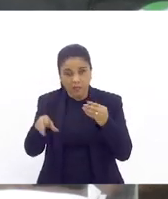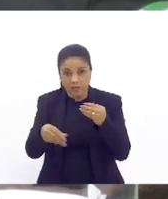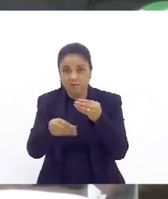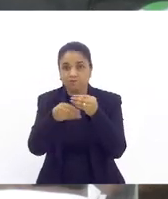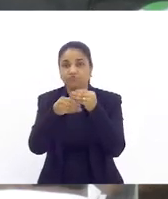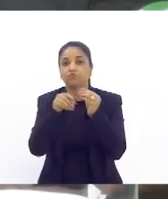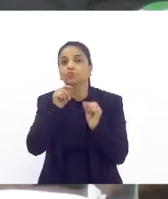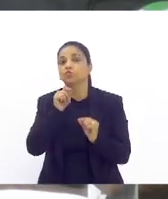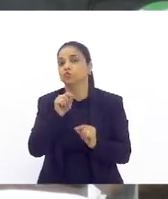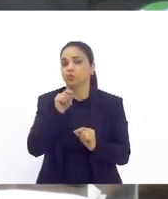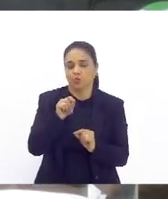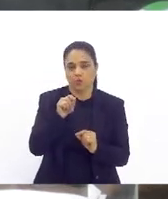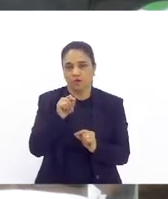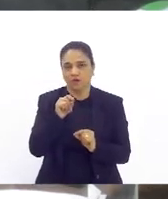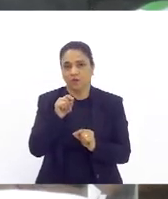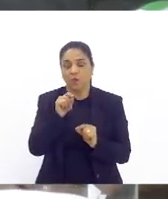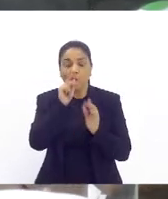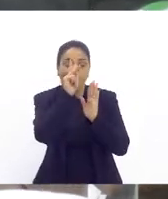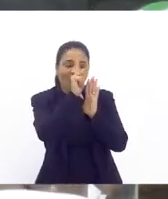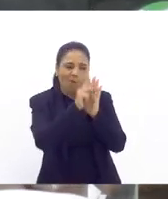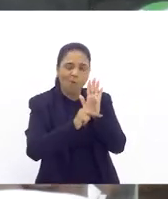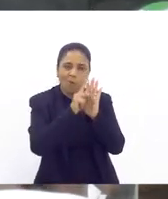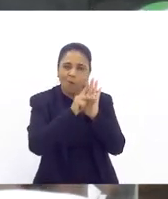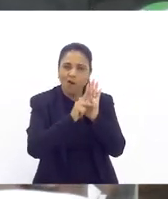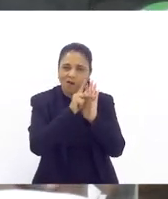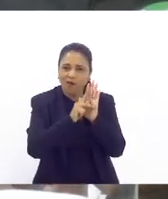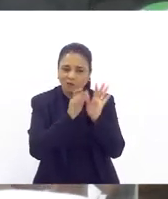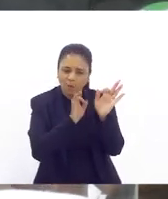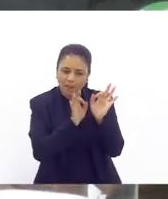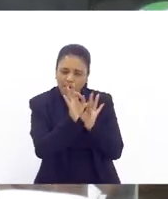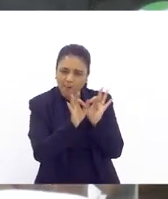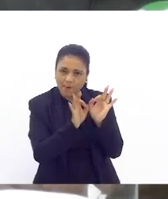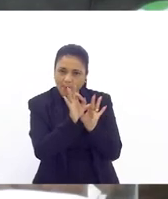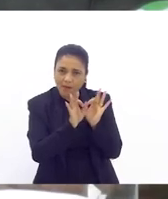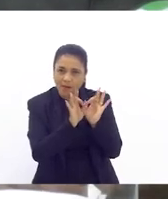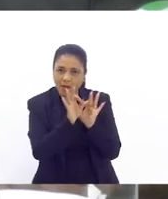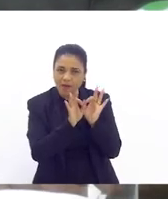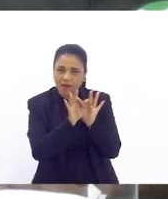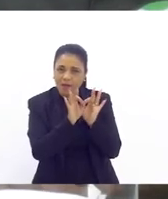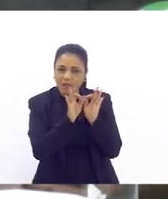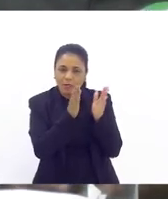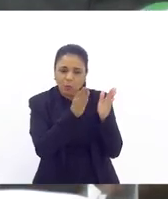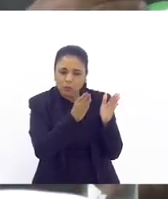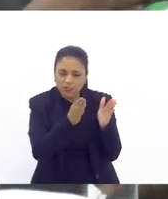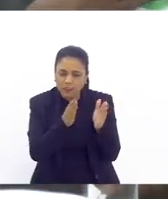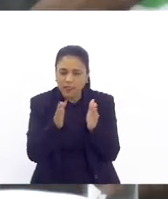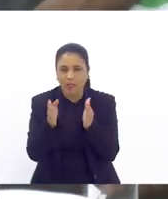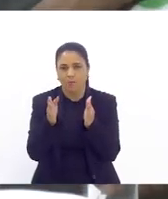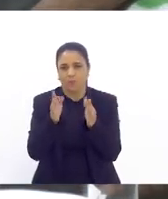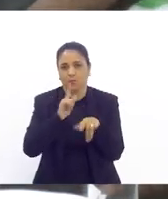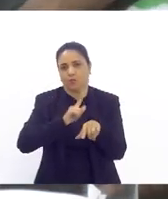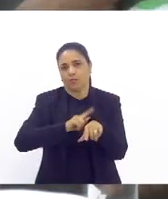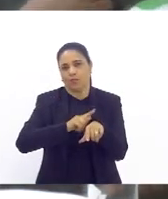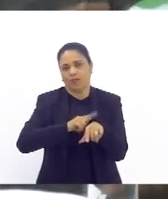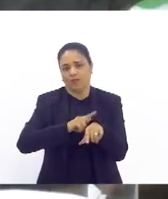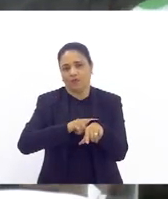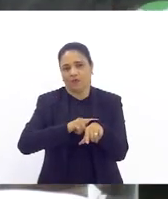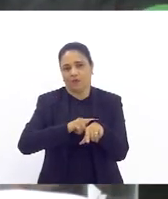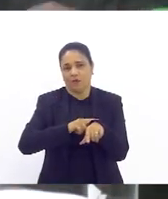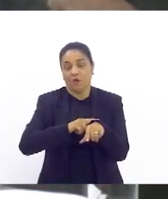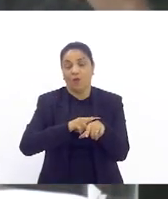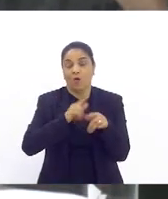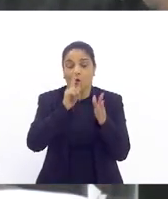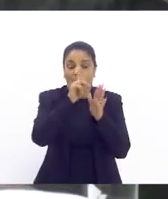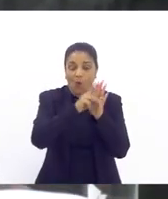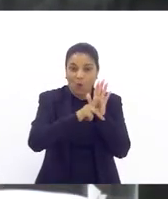que é um plano ele é ele tem uma temporalidade o plano nacional de